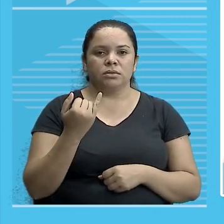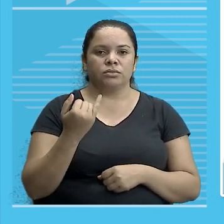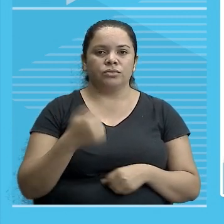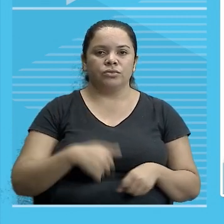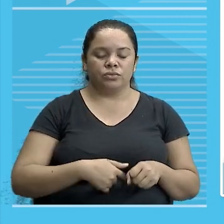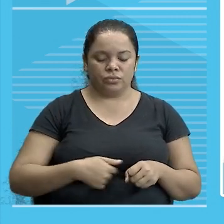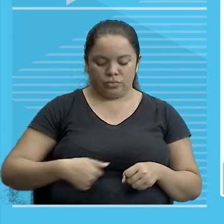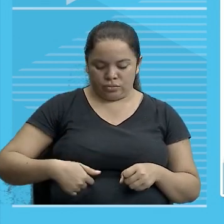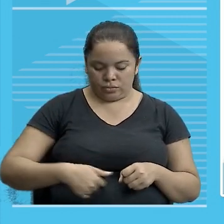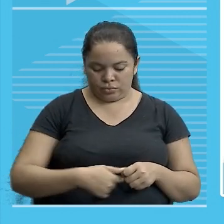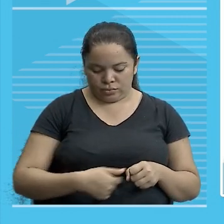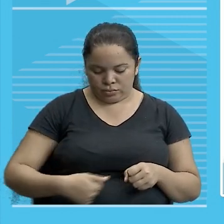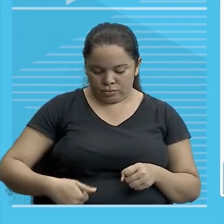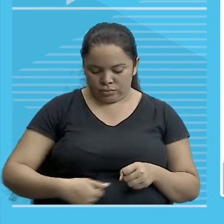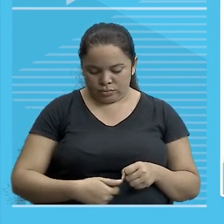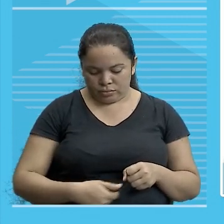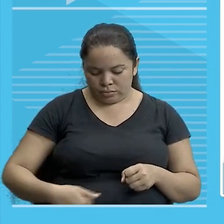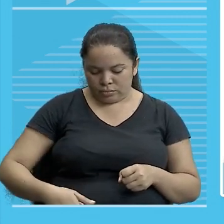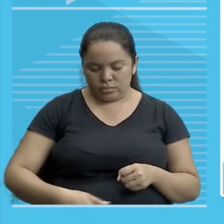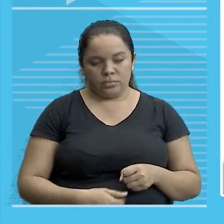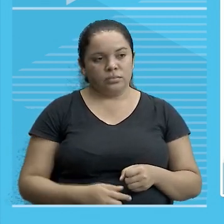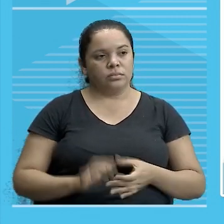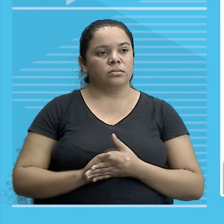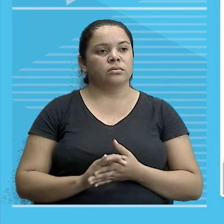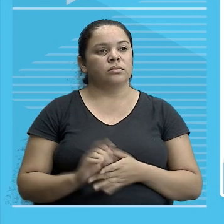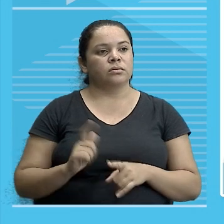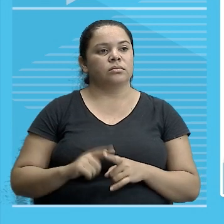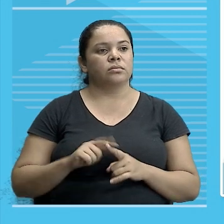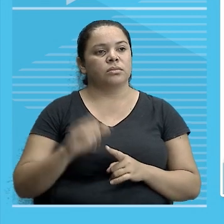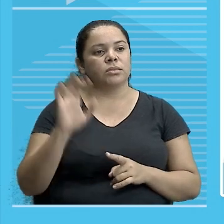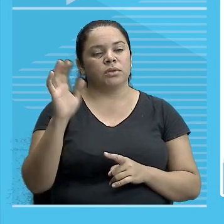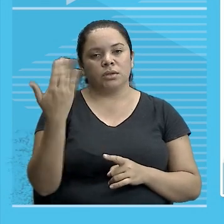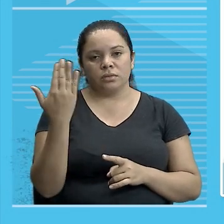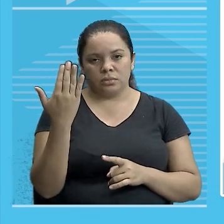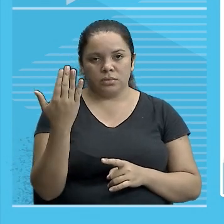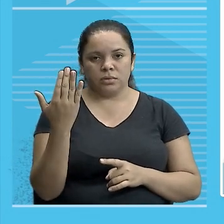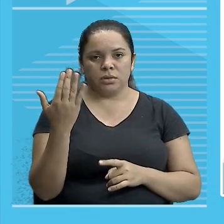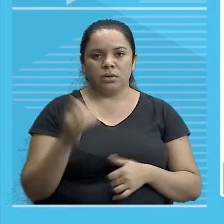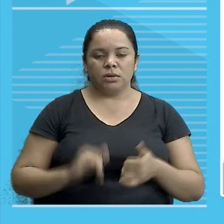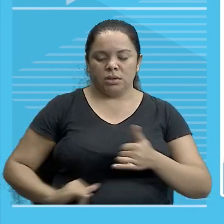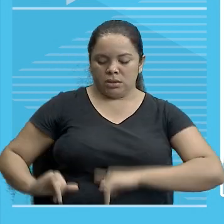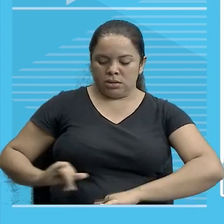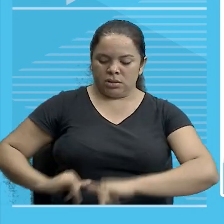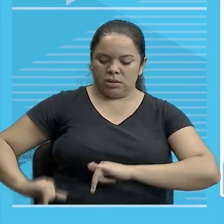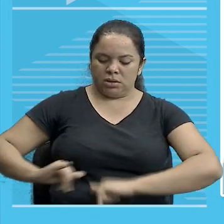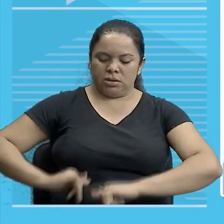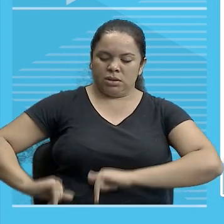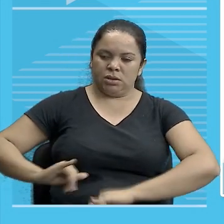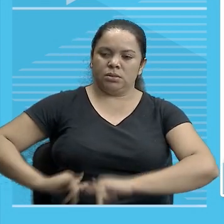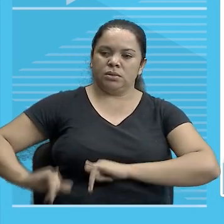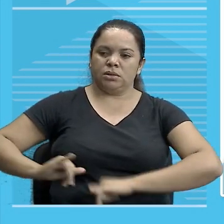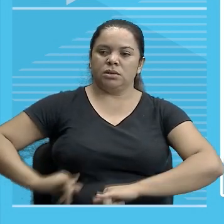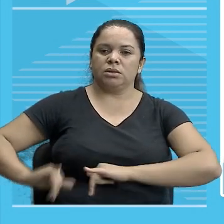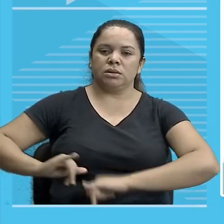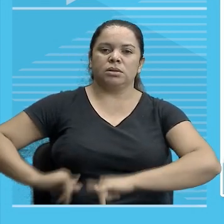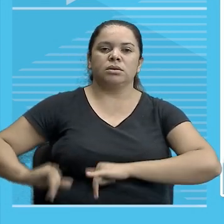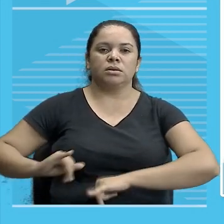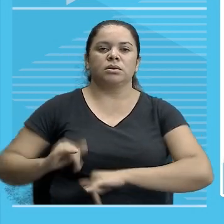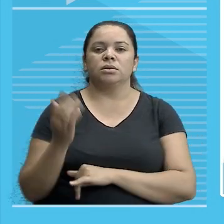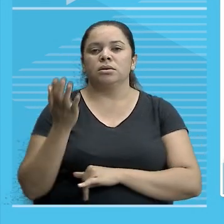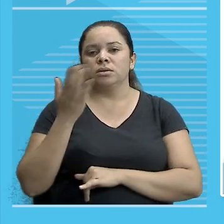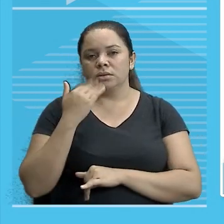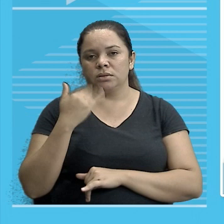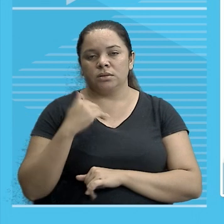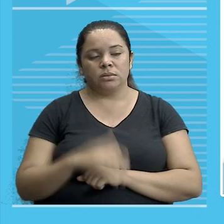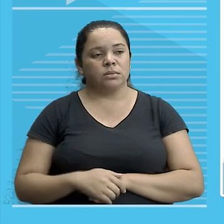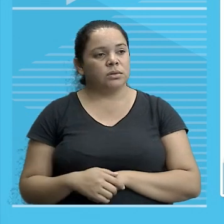acontece a maior parte dos finalmente, vamos dizer assim, né? da digestão do alimento. Detalhe, hein, gente?